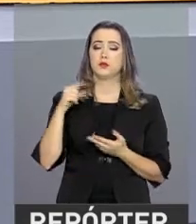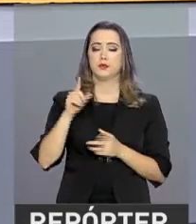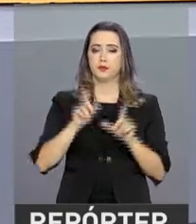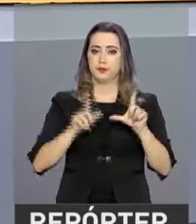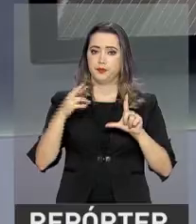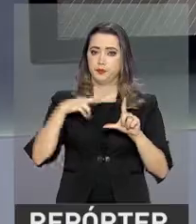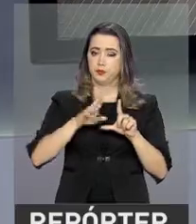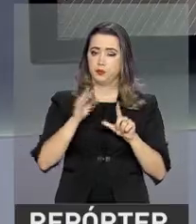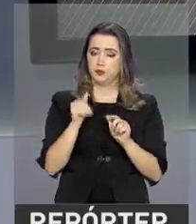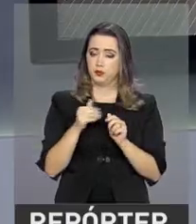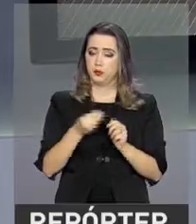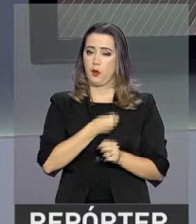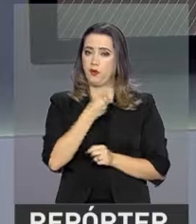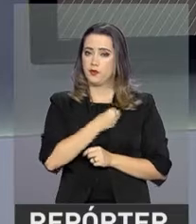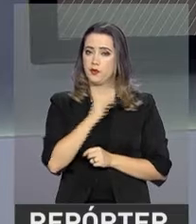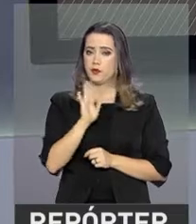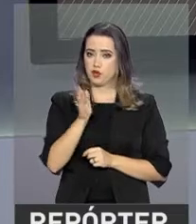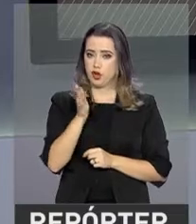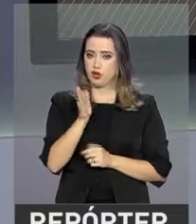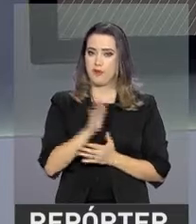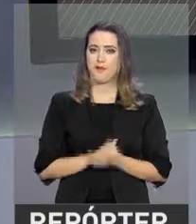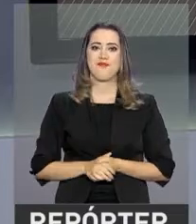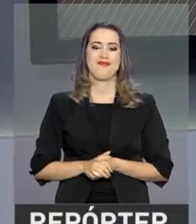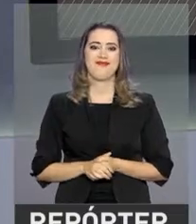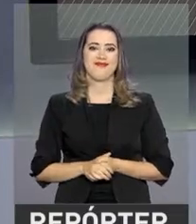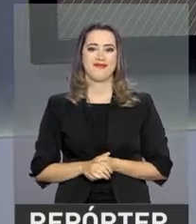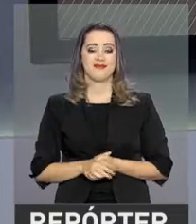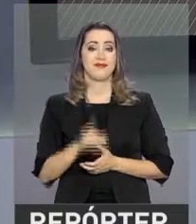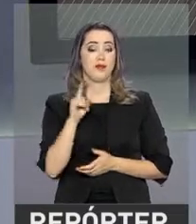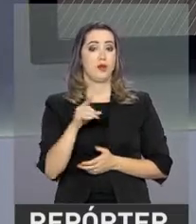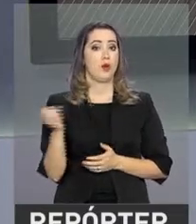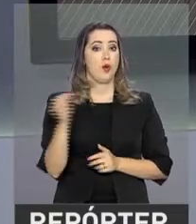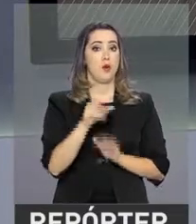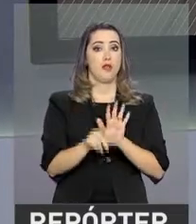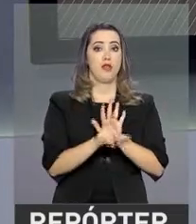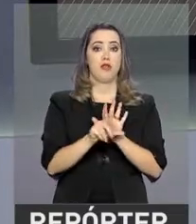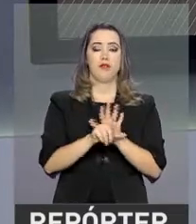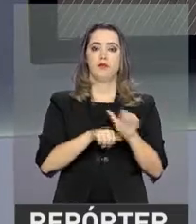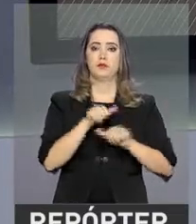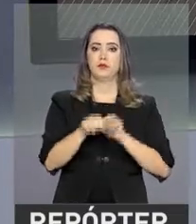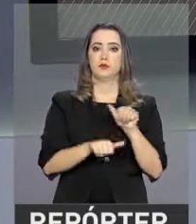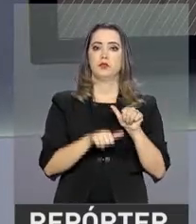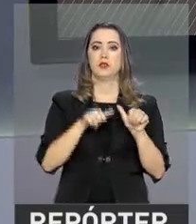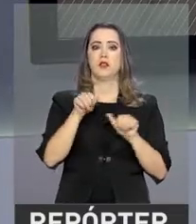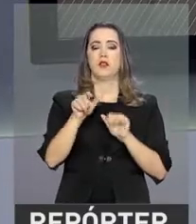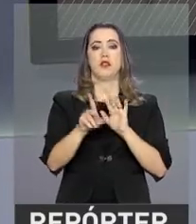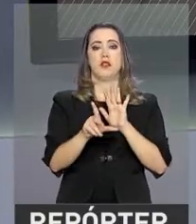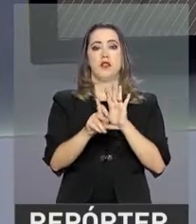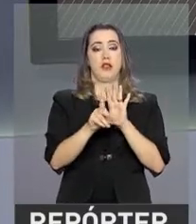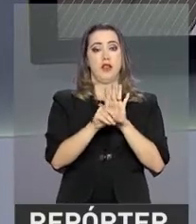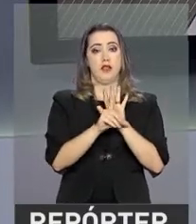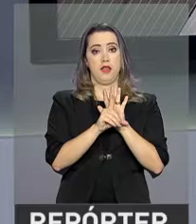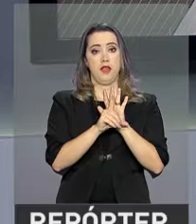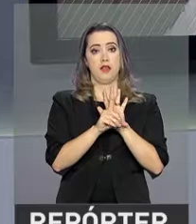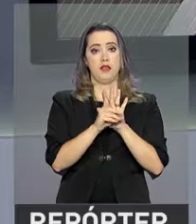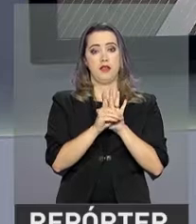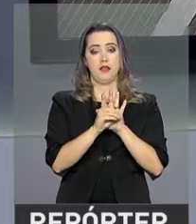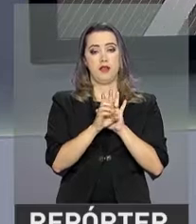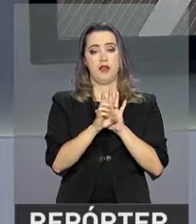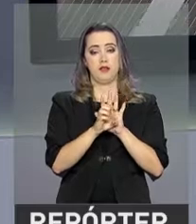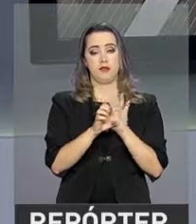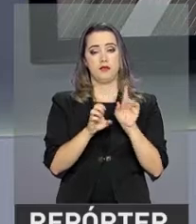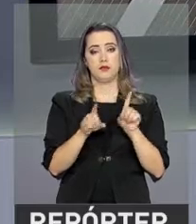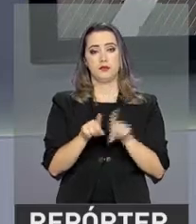cerimônia. Uma nova legislação altera a Lei de Diretrizes e Bases da Educação. A ideia é valorizar o papel da escola